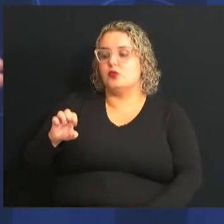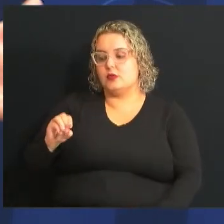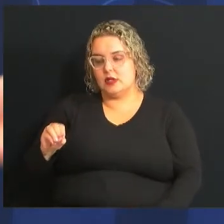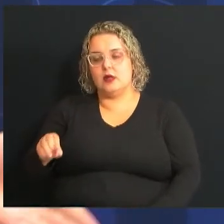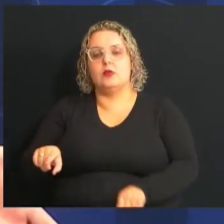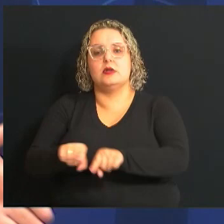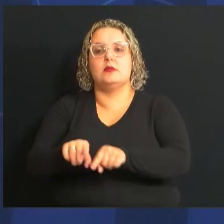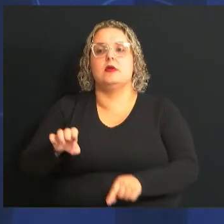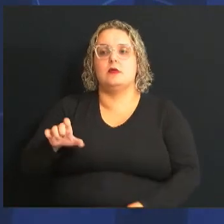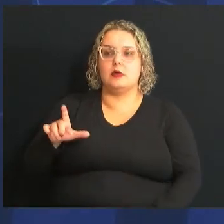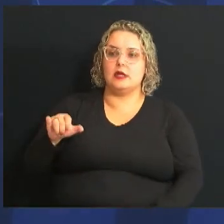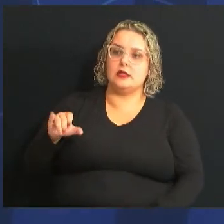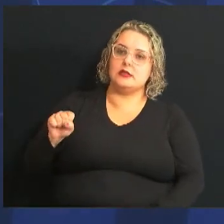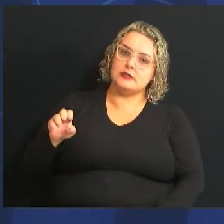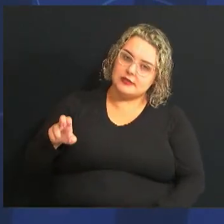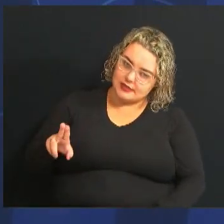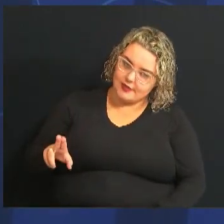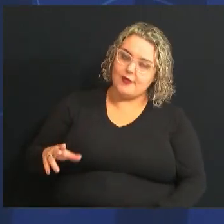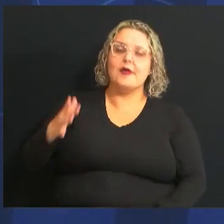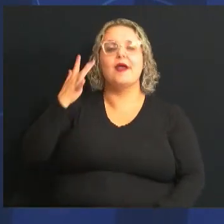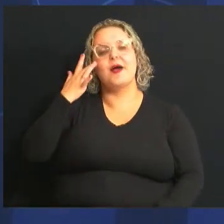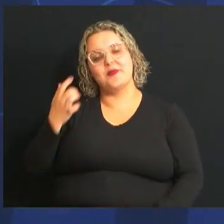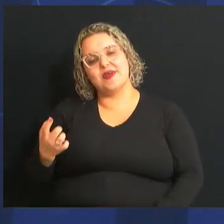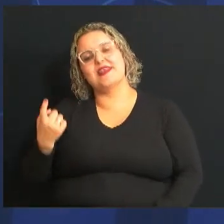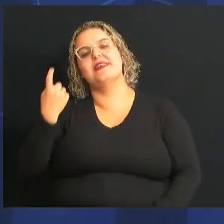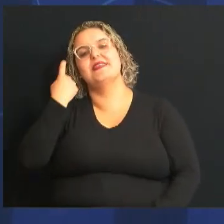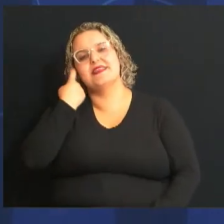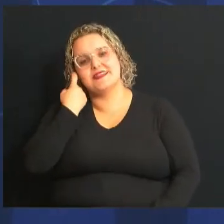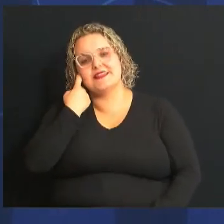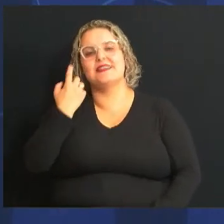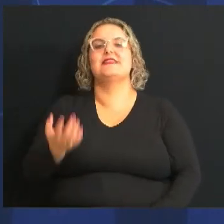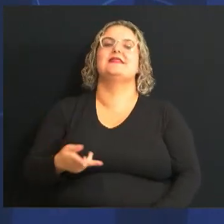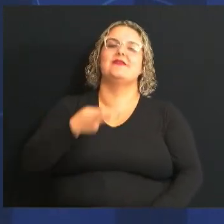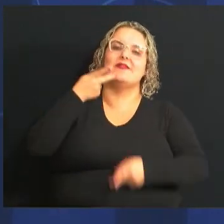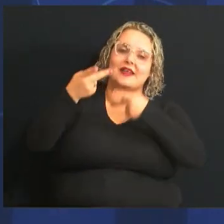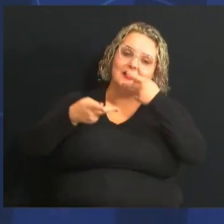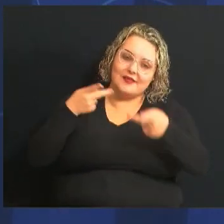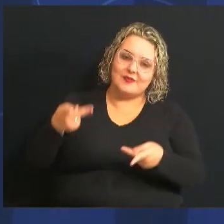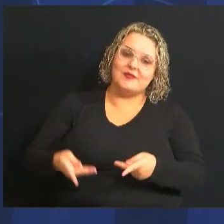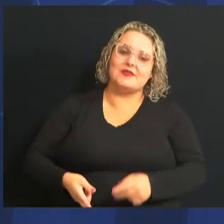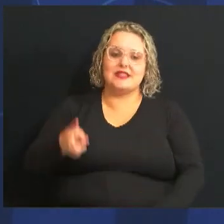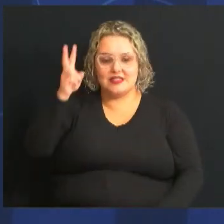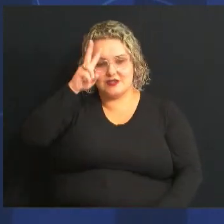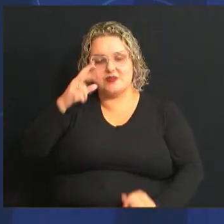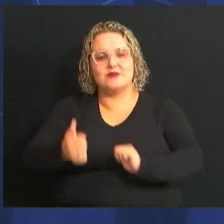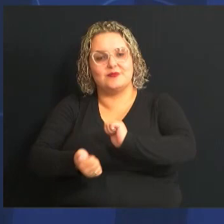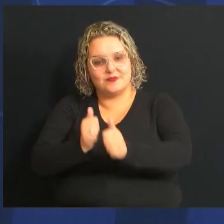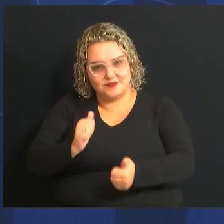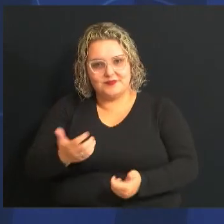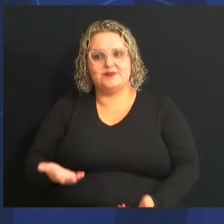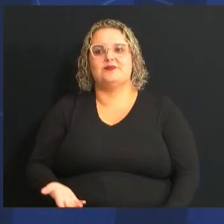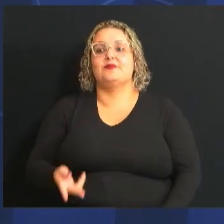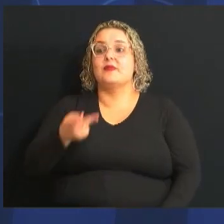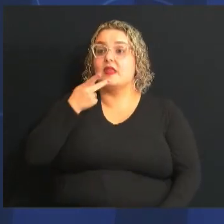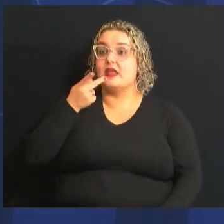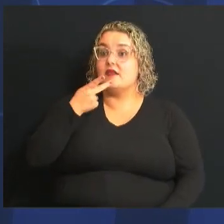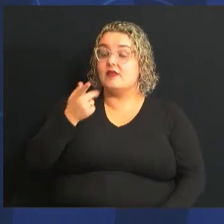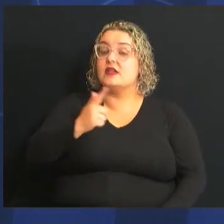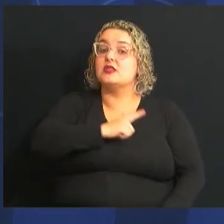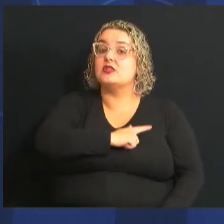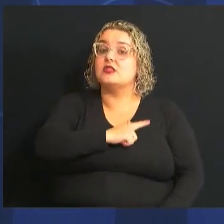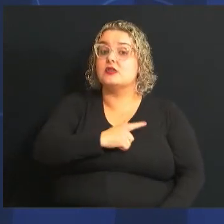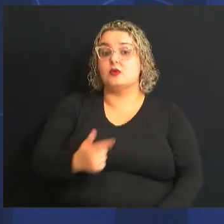Eliseu. E claro que amanhã, na sexta-feira, a gente conta a história dessa partida e fala como foi este Guarani